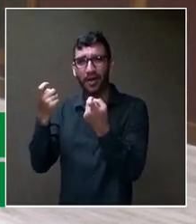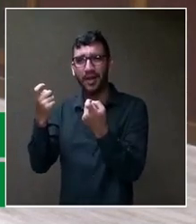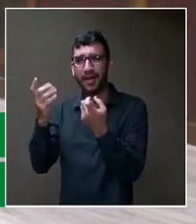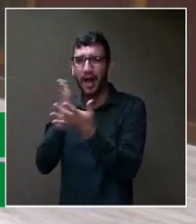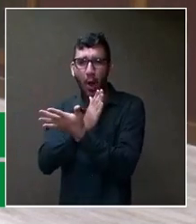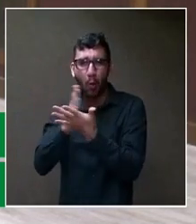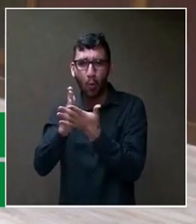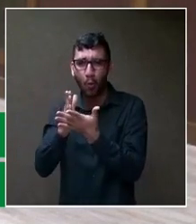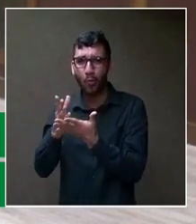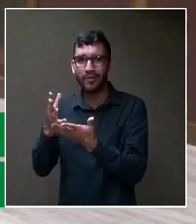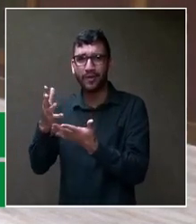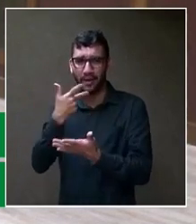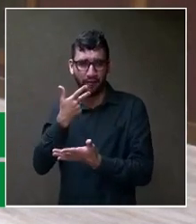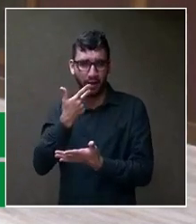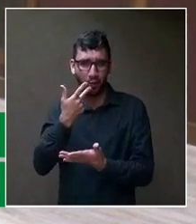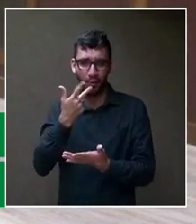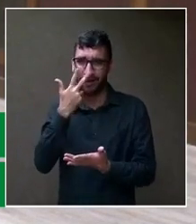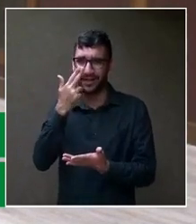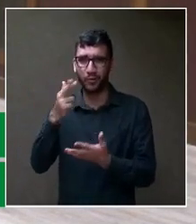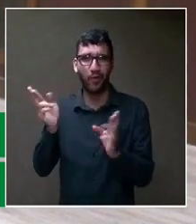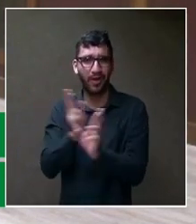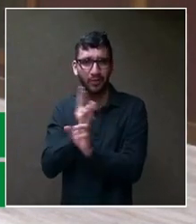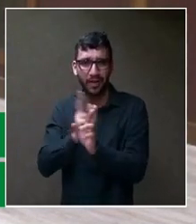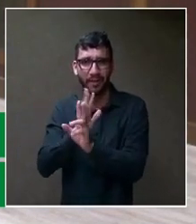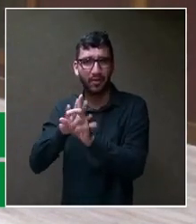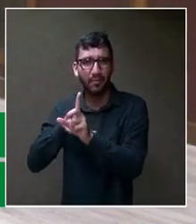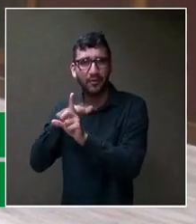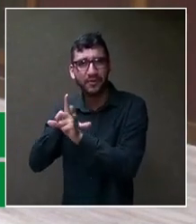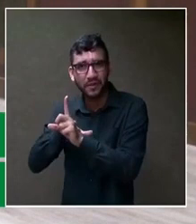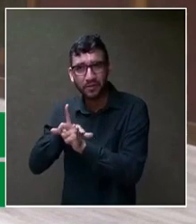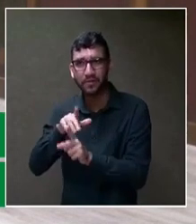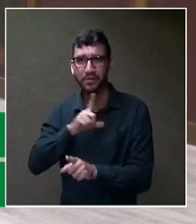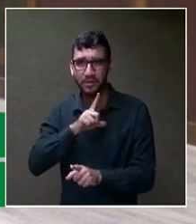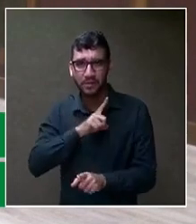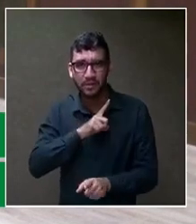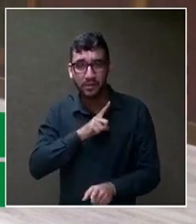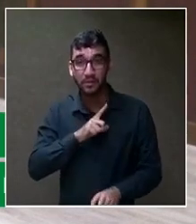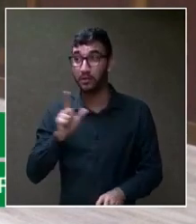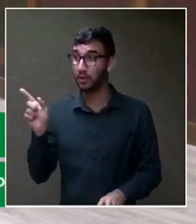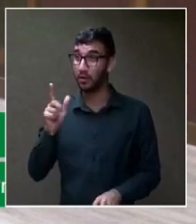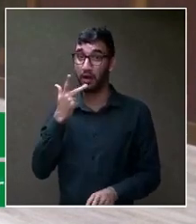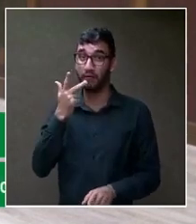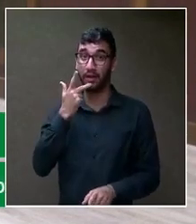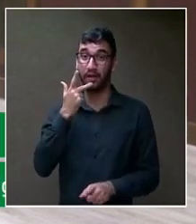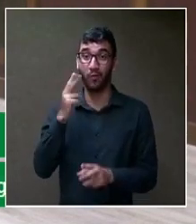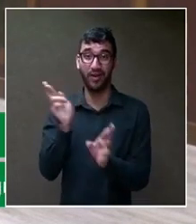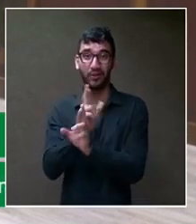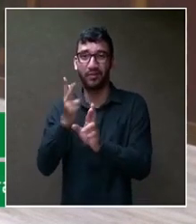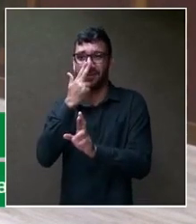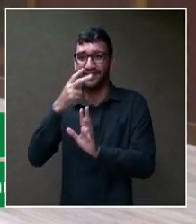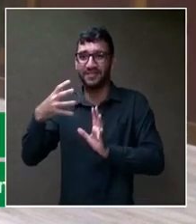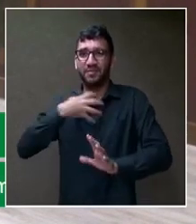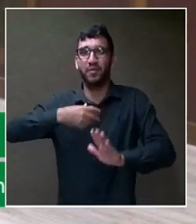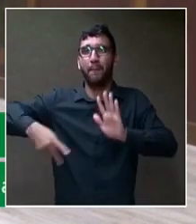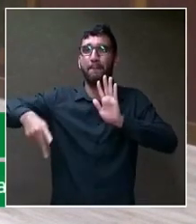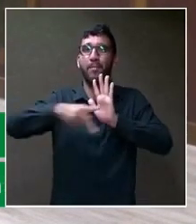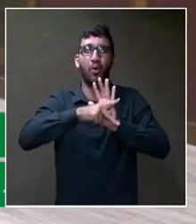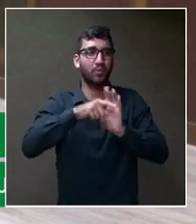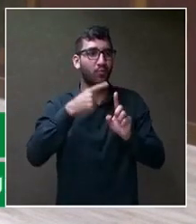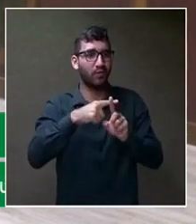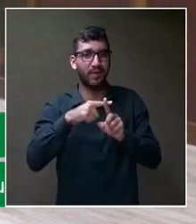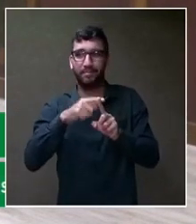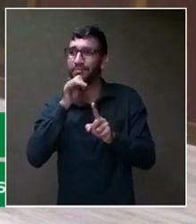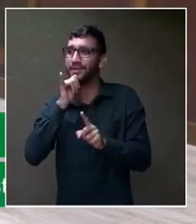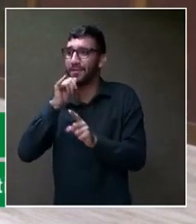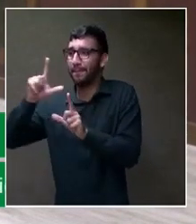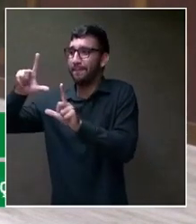lhe contou que vivia um relacionamento abusivo com ele em algum momento? Não, ela vivia num relacionamento possessivo, que é o ponto dele ter que mandar print